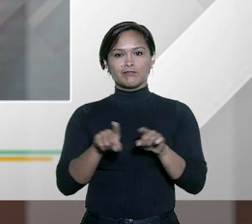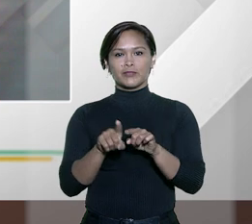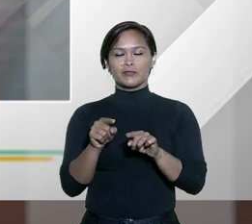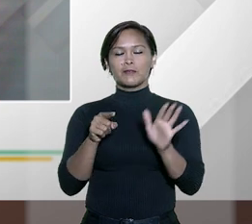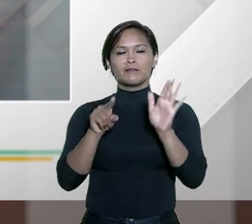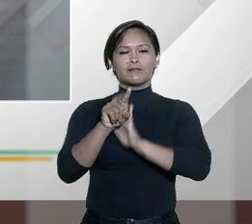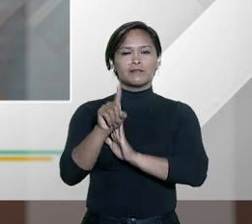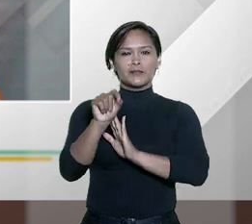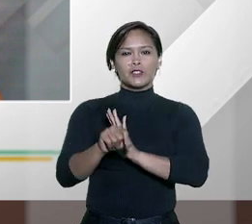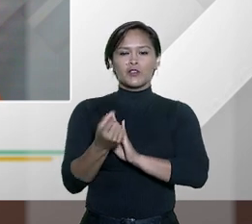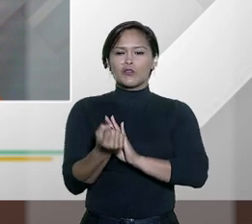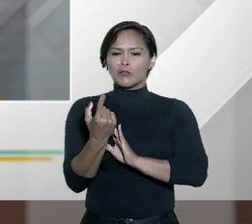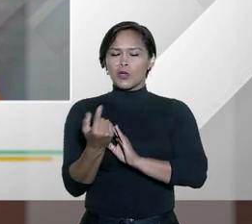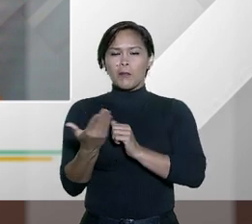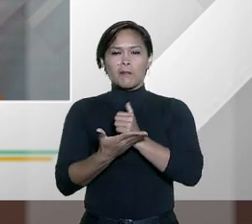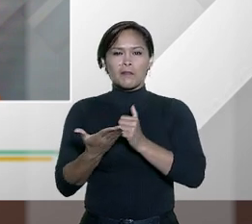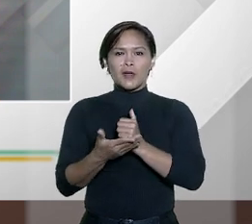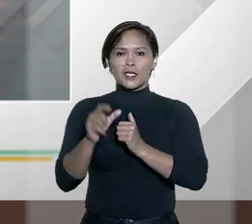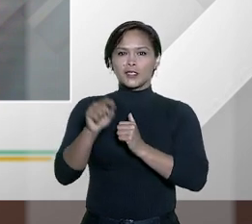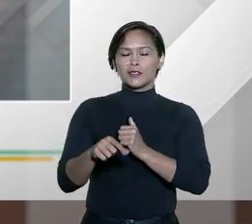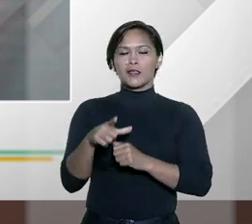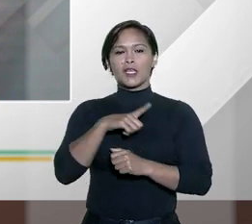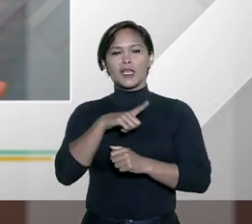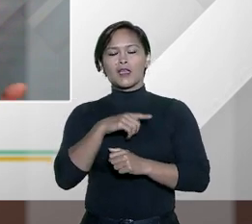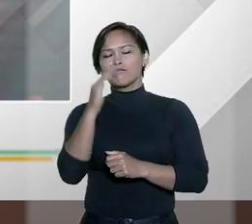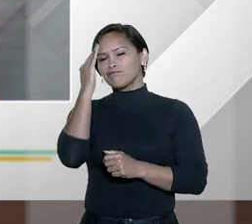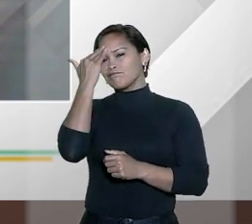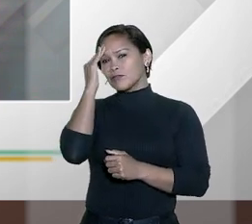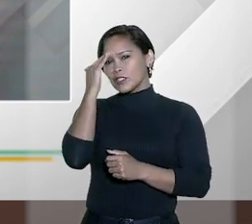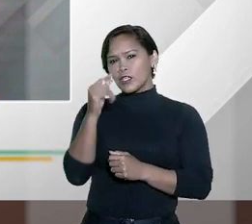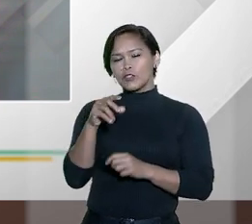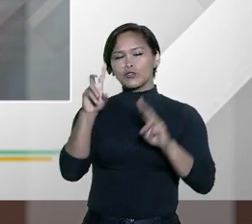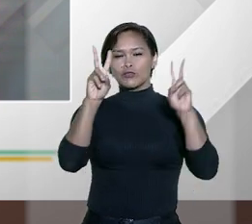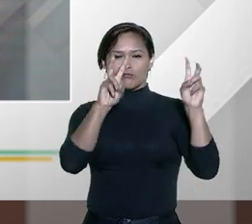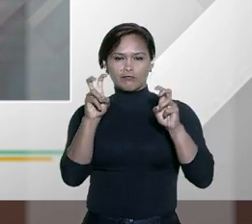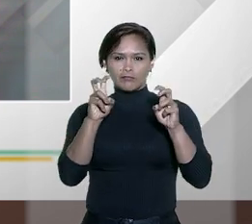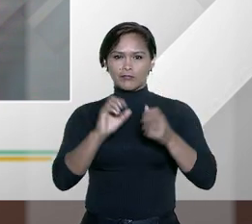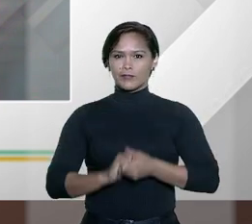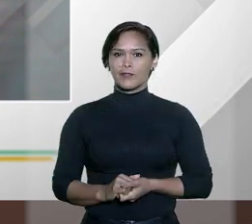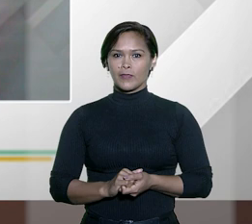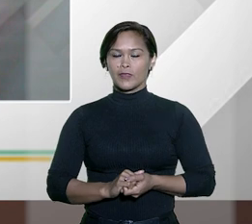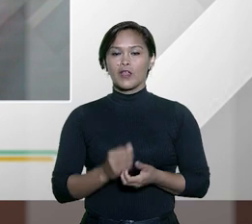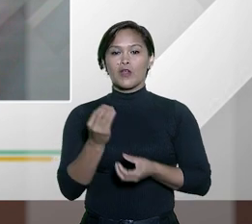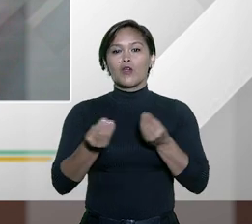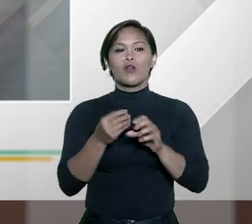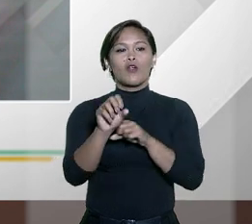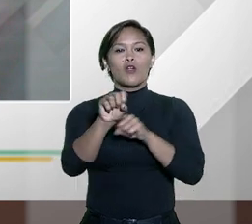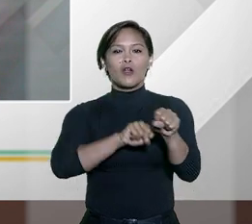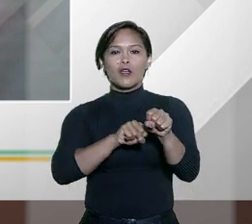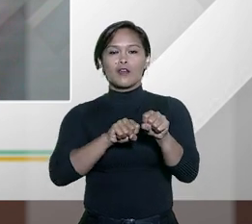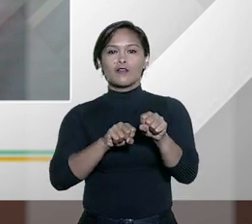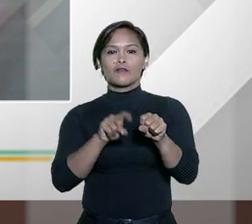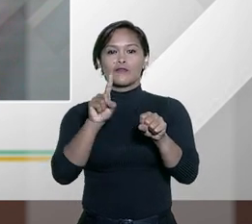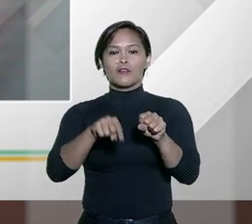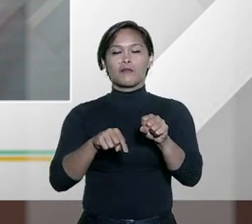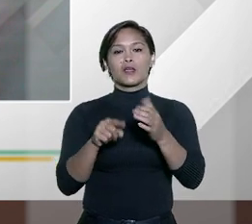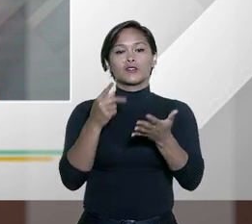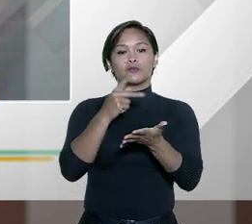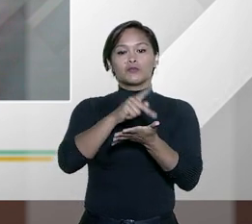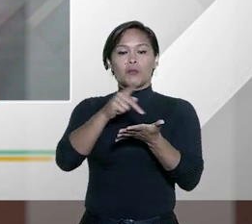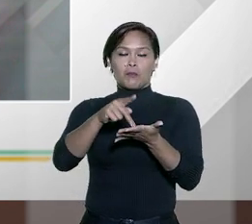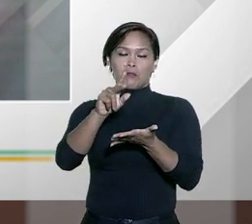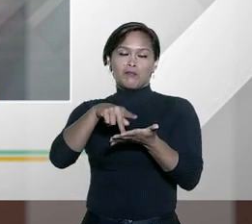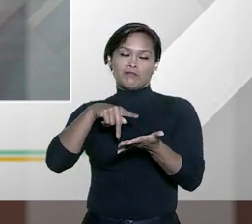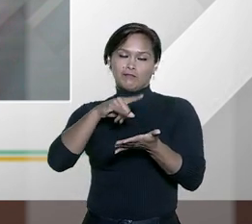vamos perguntar uma coisa bem básica, né, para quem ainda não entende direito o assunto. Como é formado um